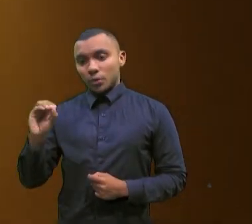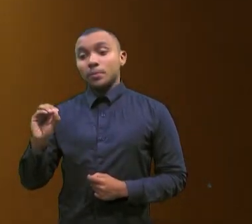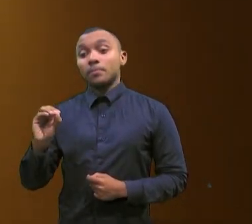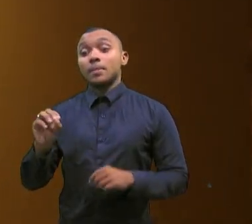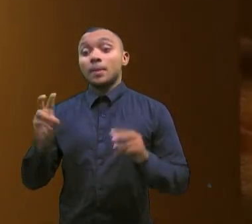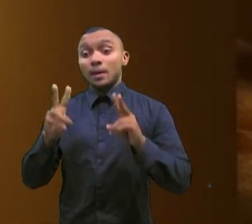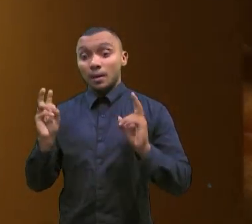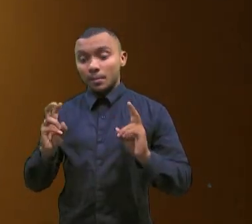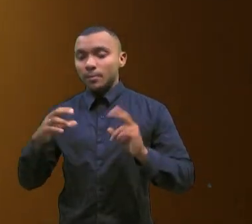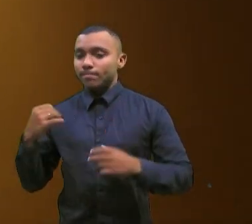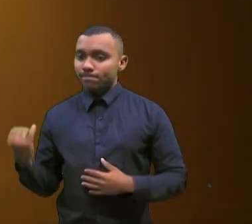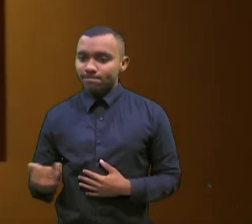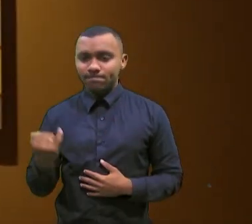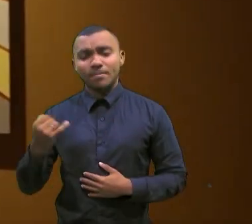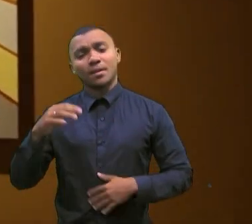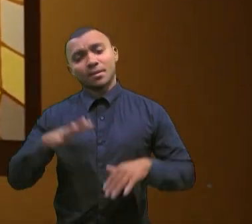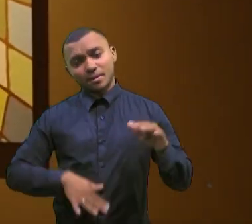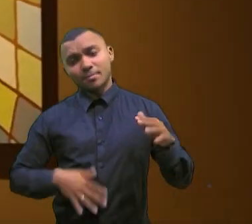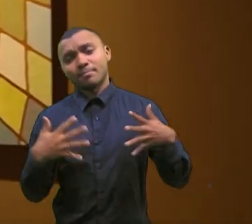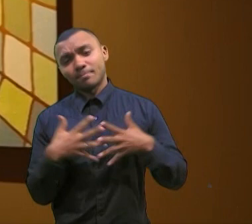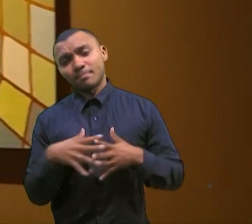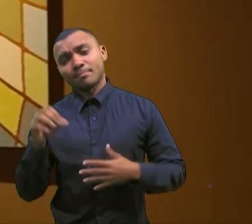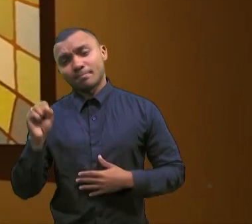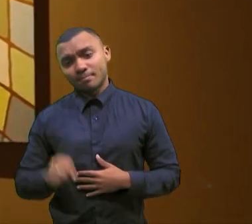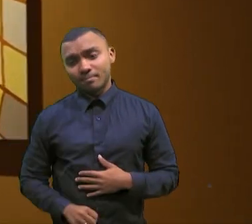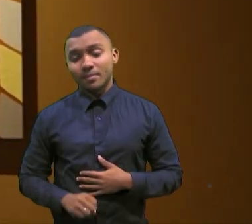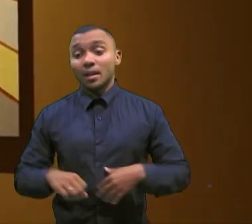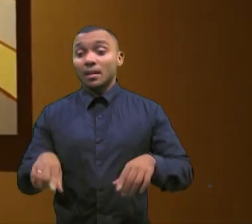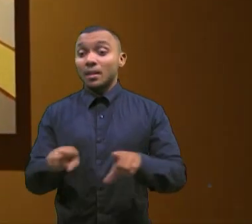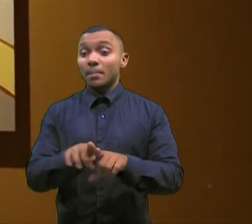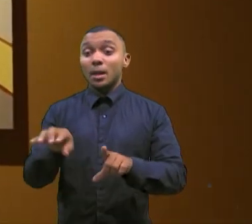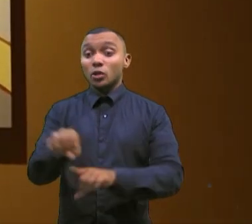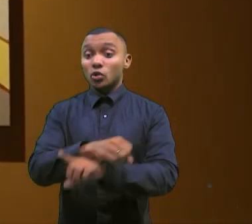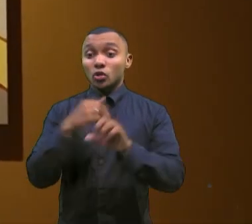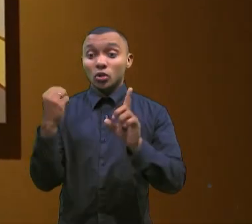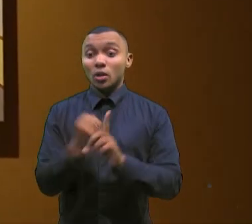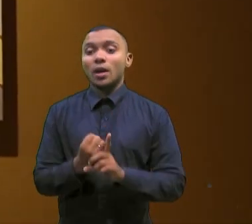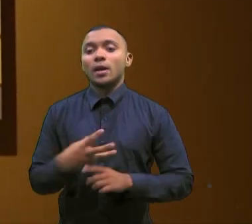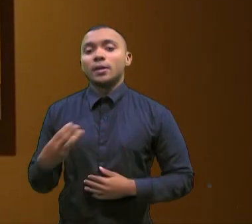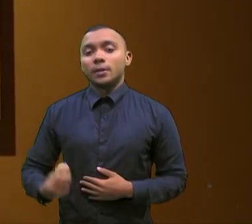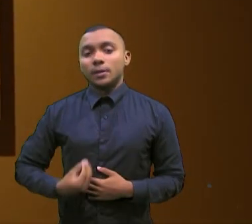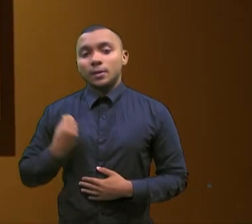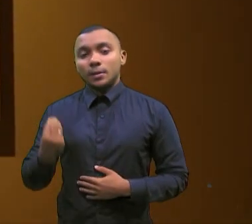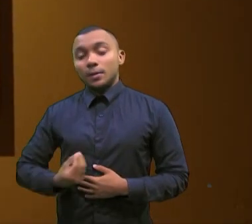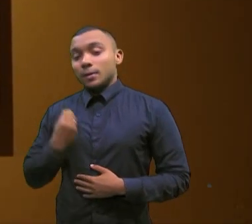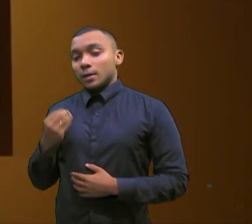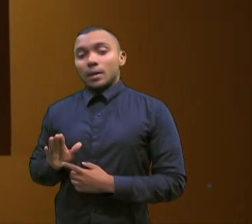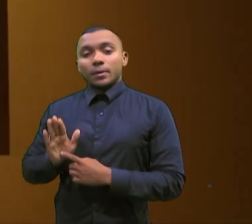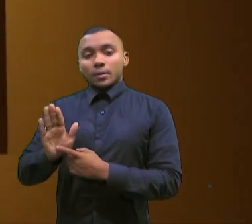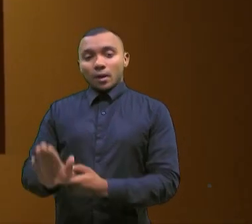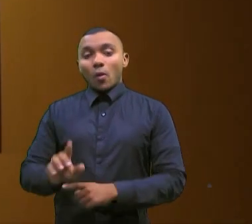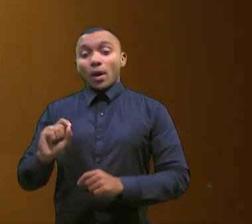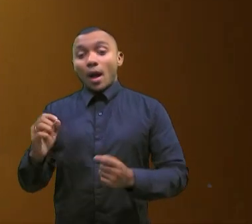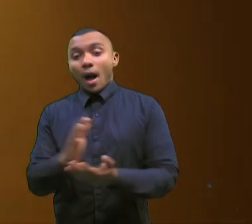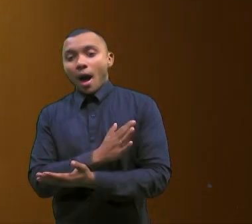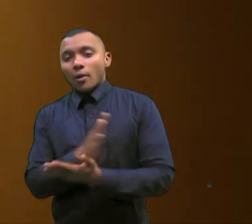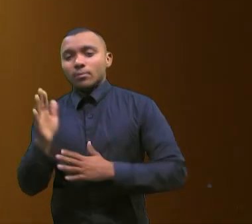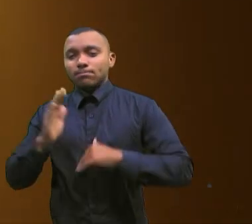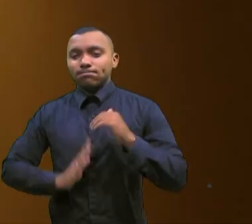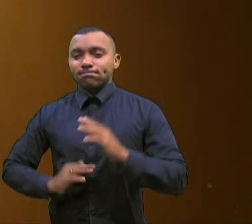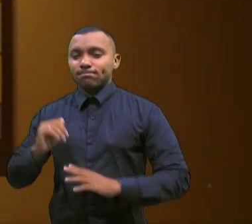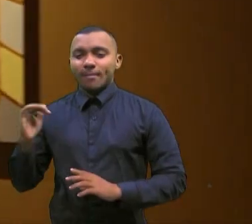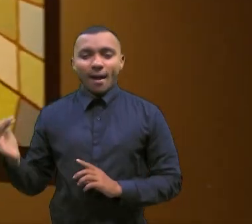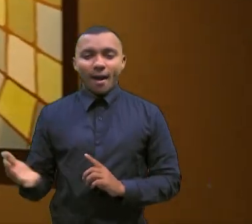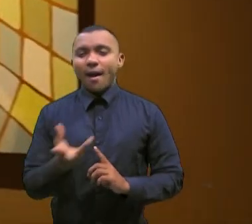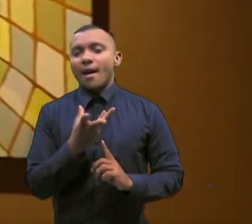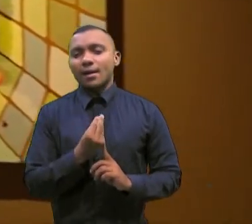é complexo, né? Na E que sociedade também na contemporânea, né? sociedade em que a gente vive. E a gente traz alguns artistas que trabalham em